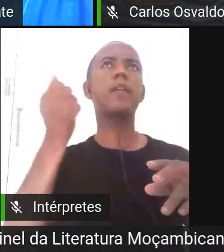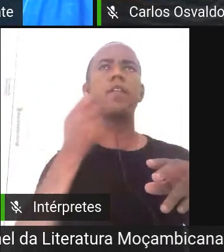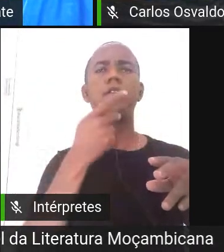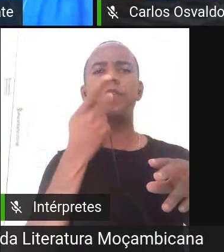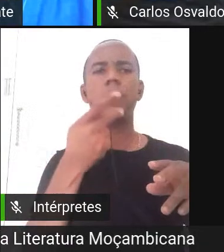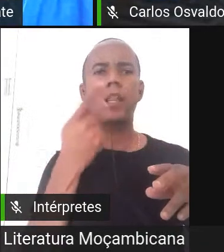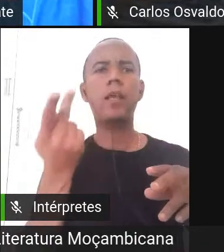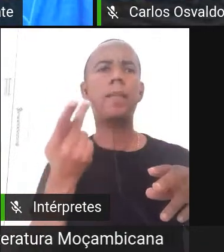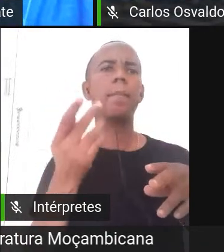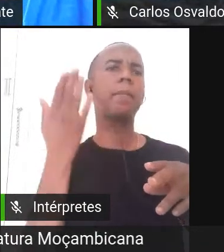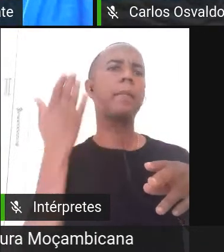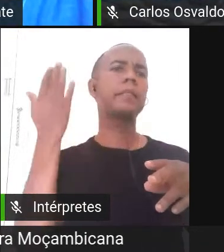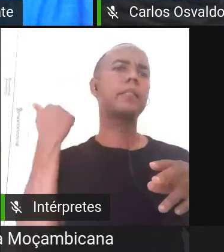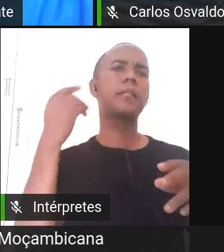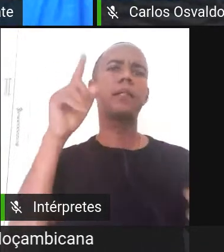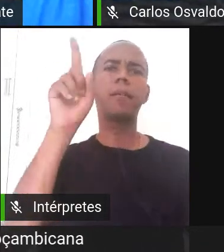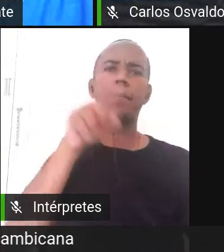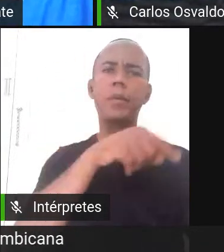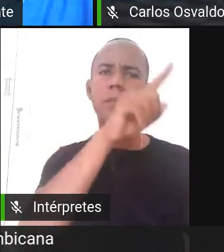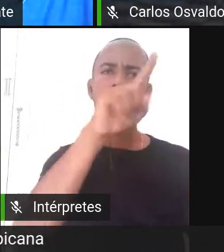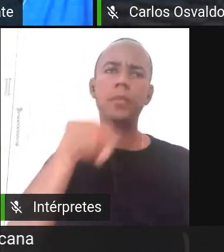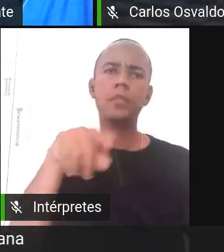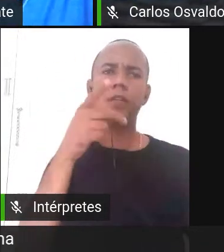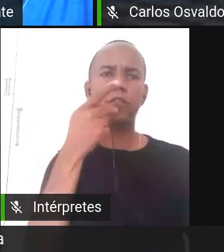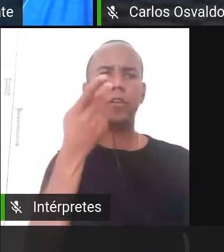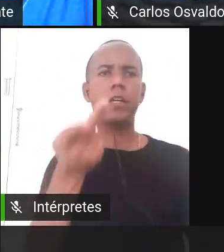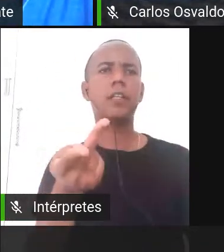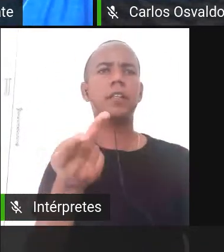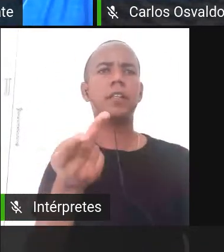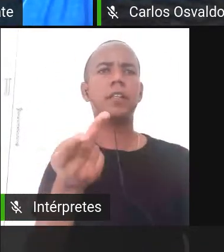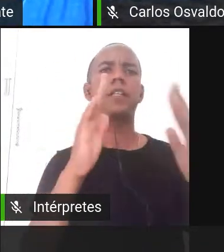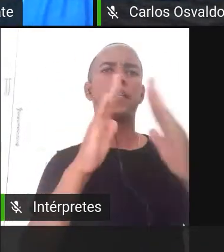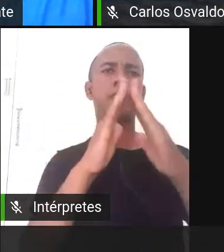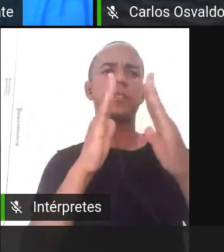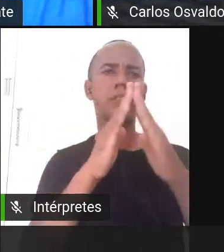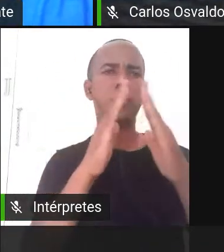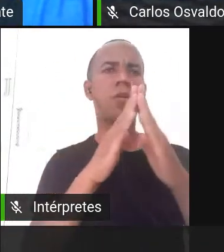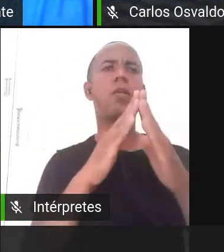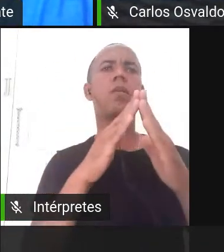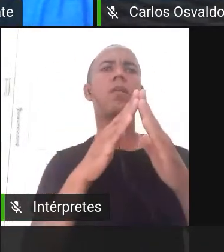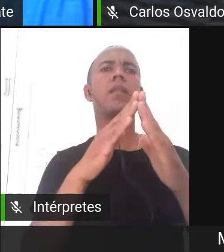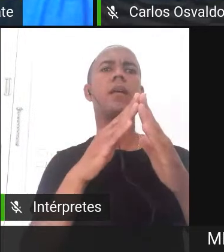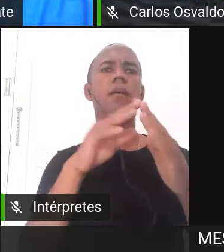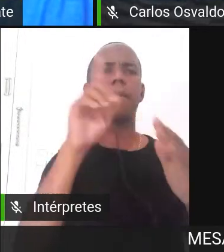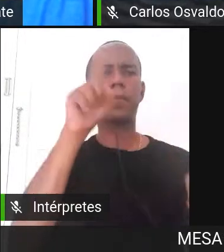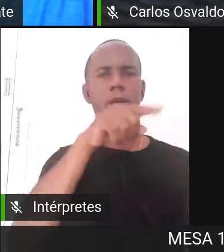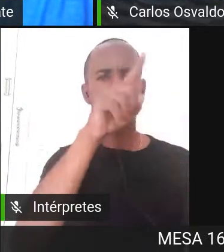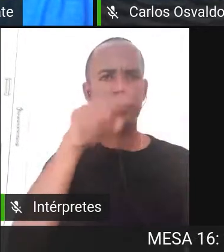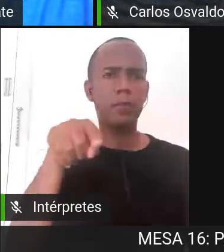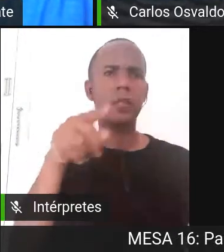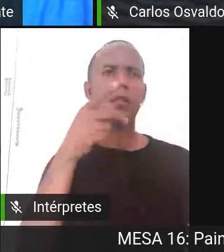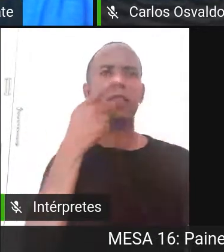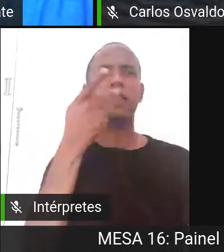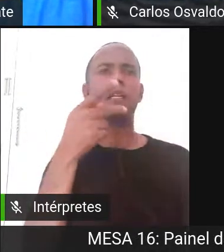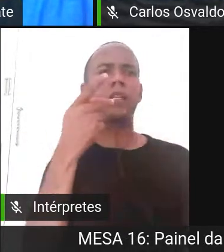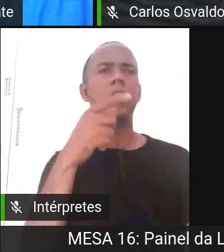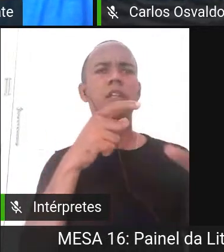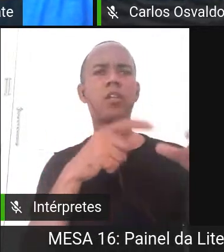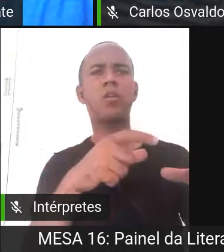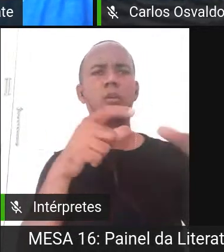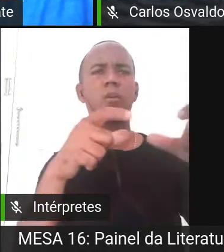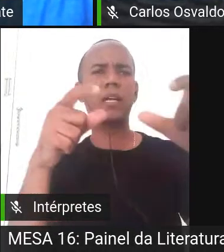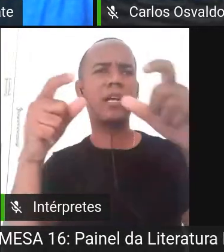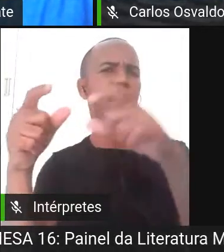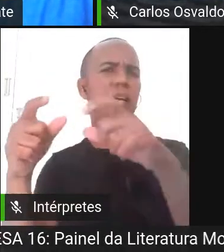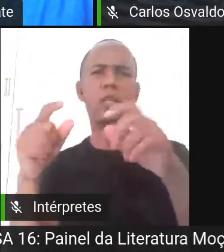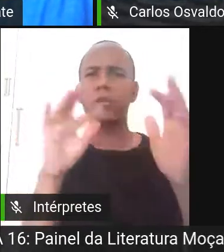éramos proibidos de falar na escola. Isso, sobretudo, nas cidades. Ora, se tu olhares para os escritores